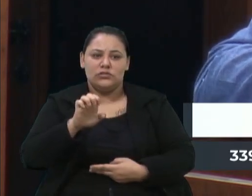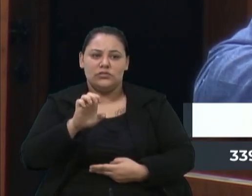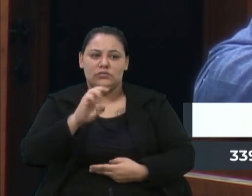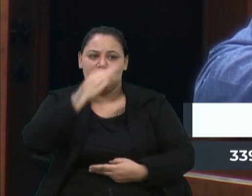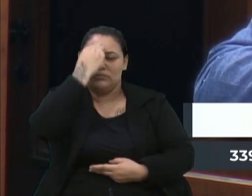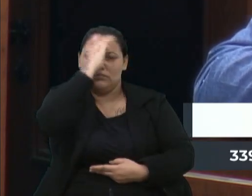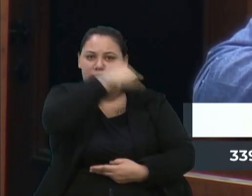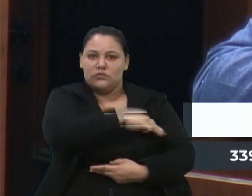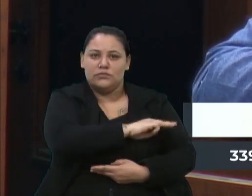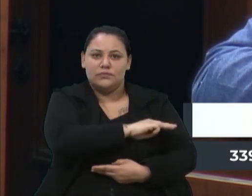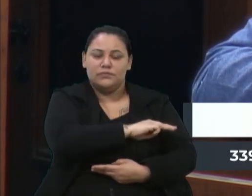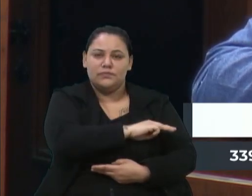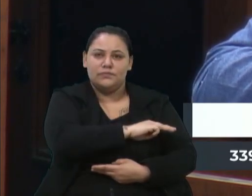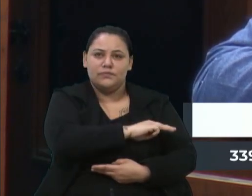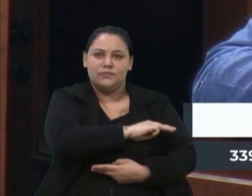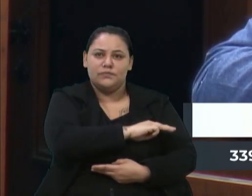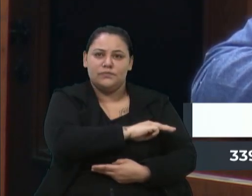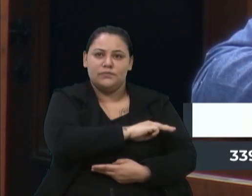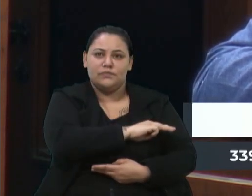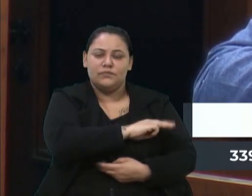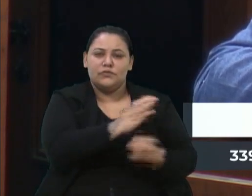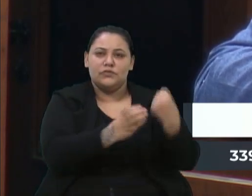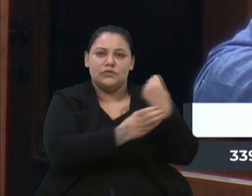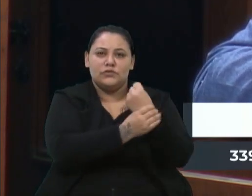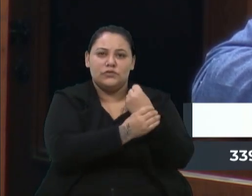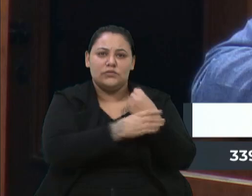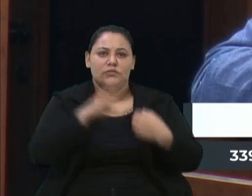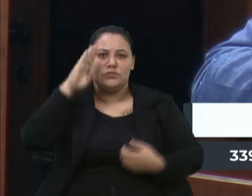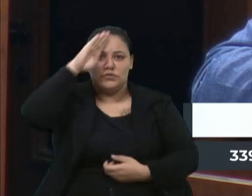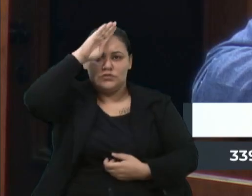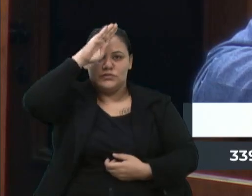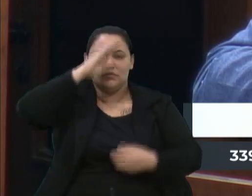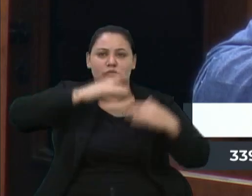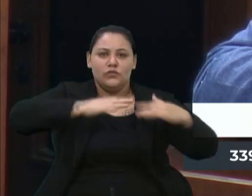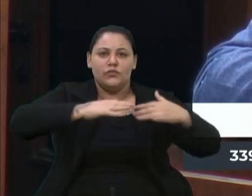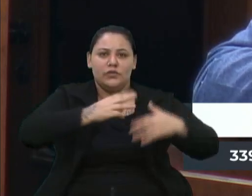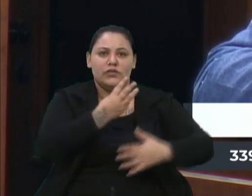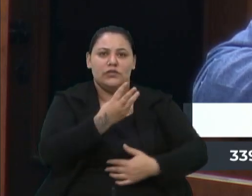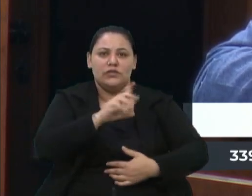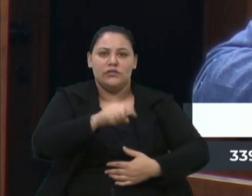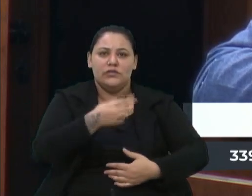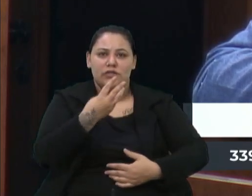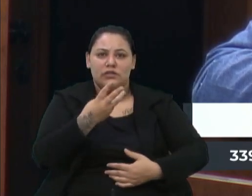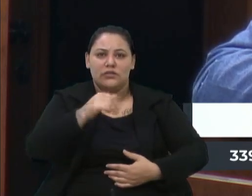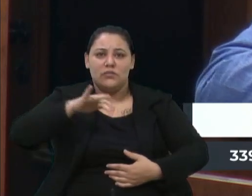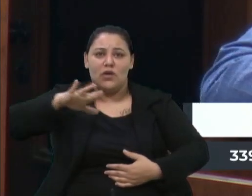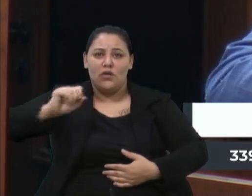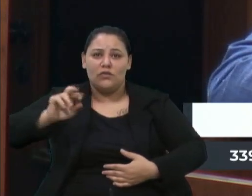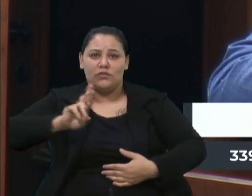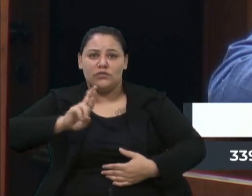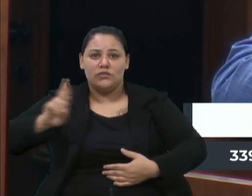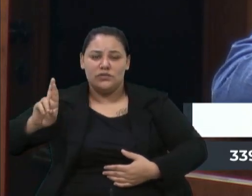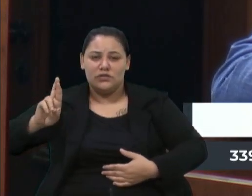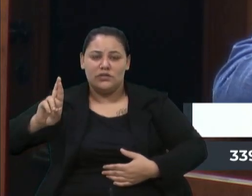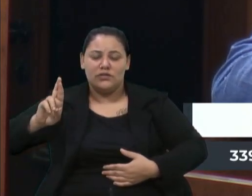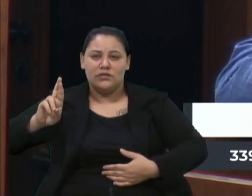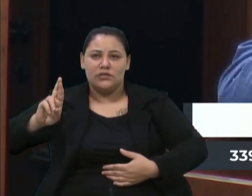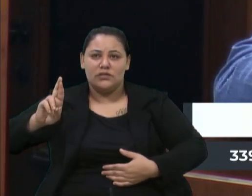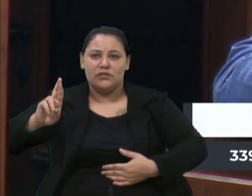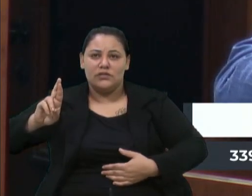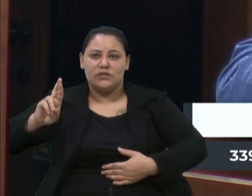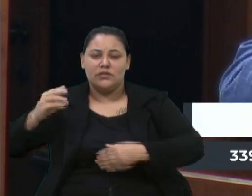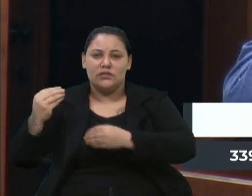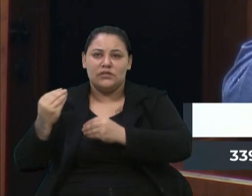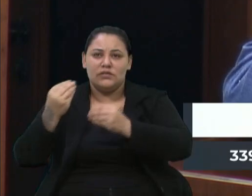Sargento auxiliar de bolsonaro movimentou 3,3 milhões de reais e repassou parte para